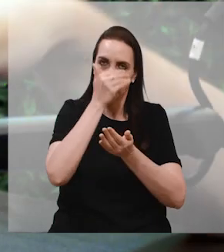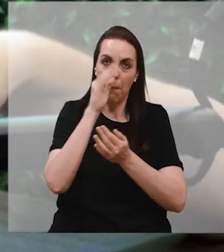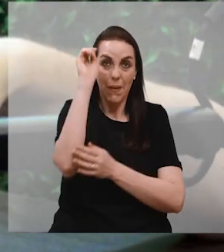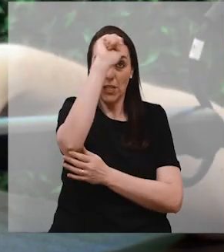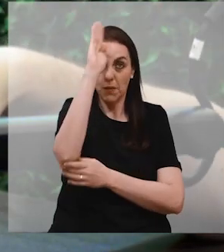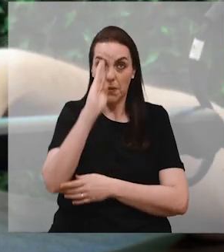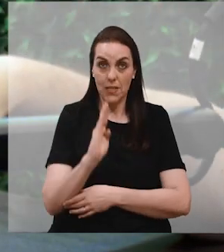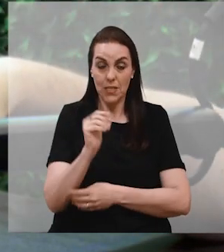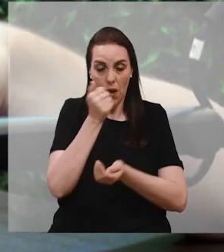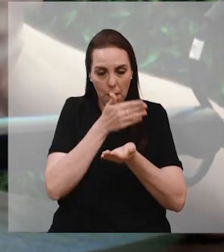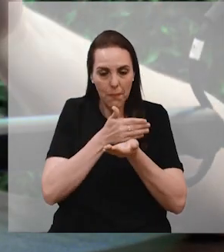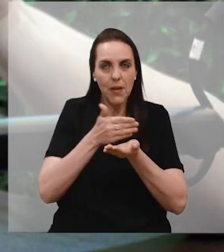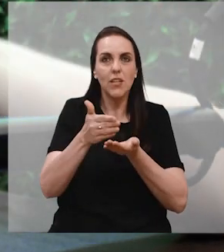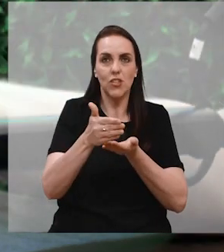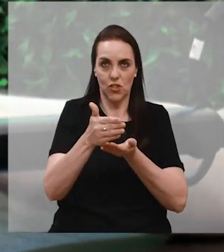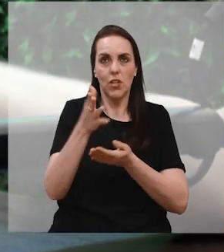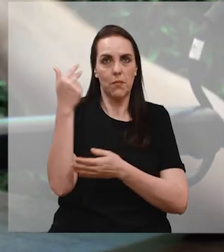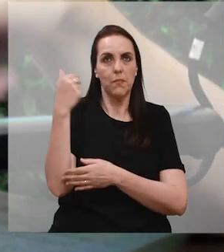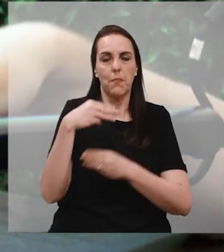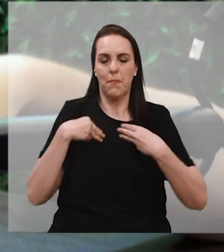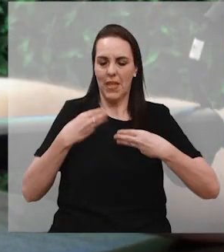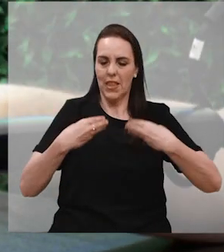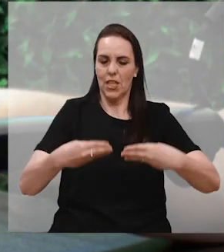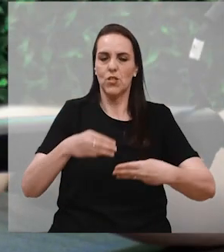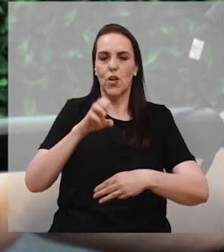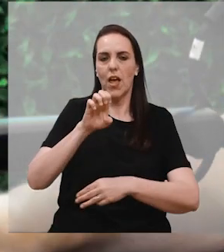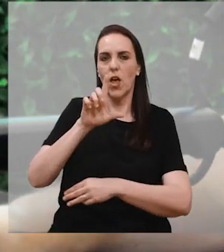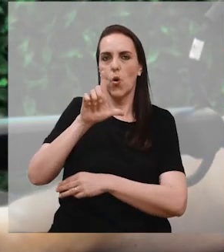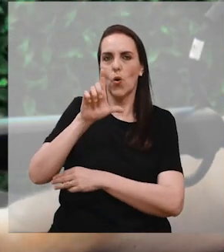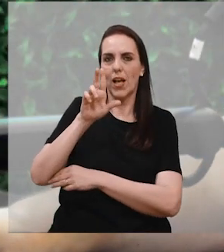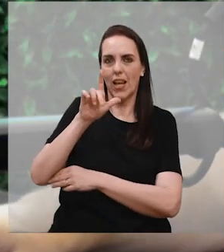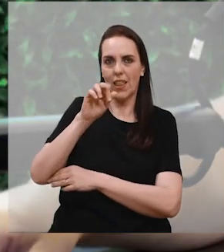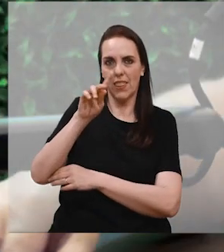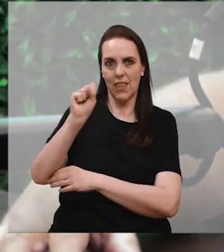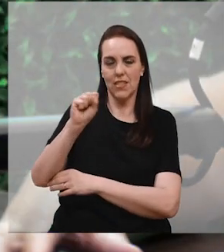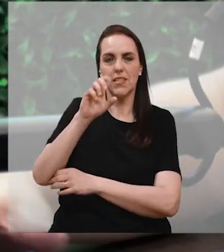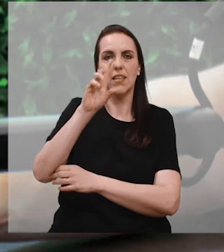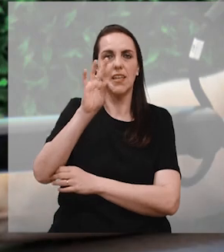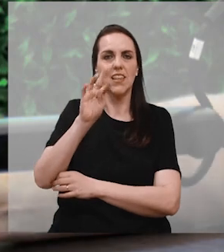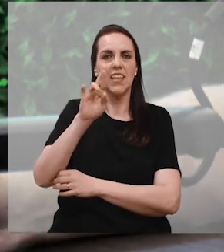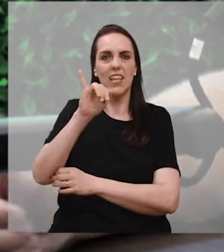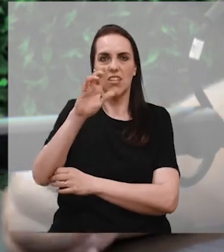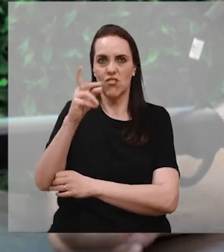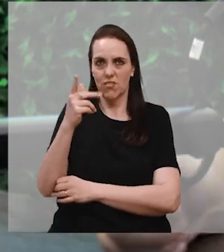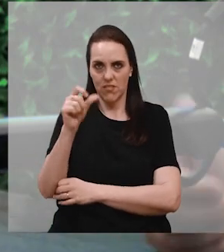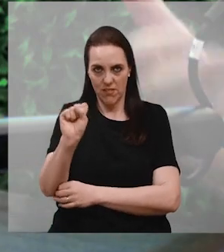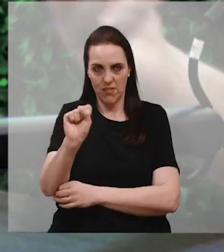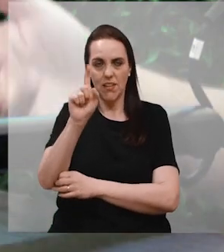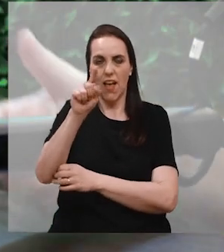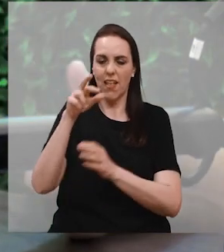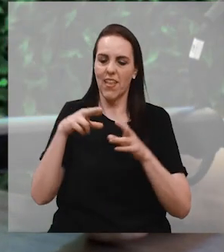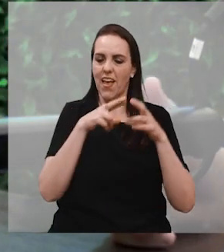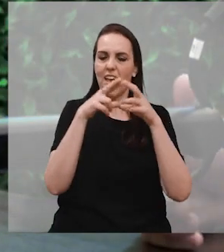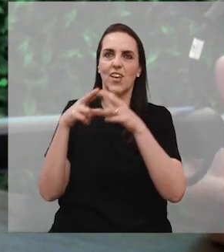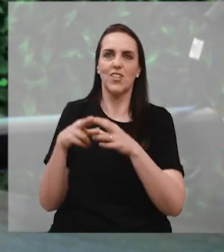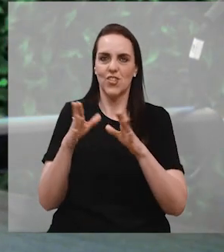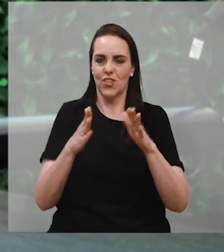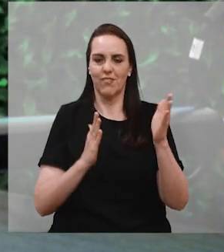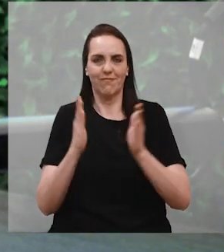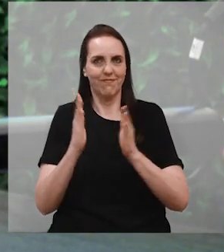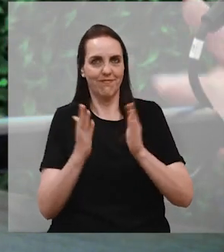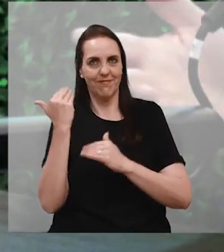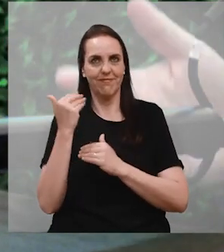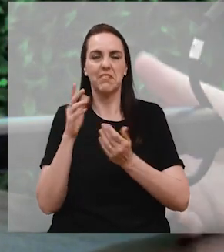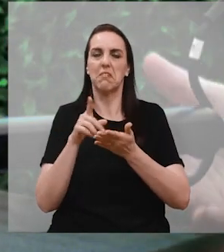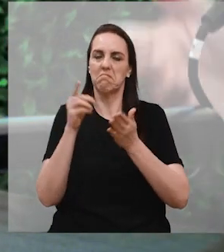partir de Caxias do Sul. Um ministro, Euclides Triquez, das comunicações na época, que era aqui da nossa região, vamos dizer